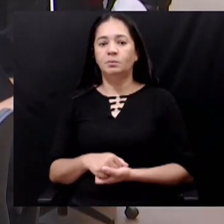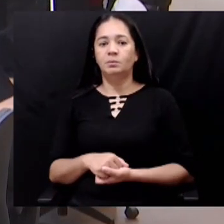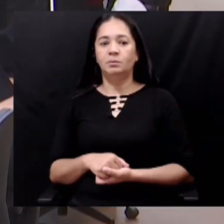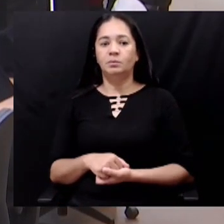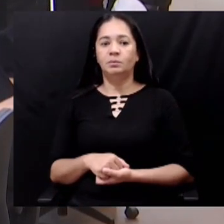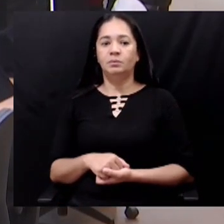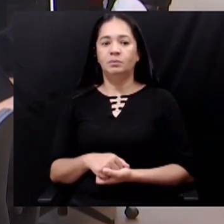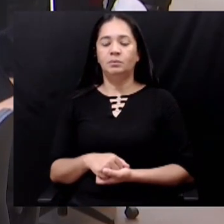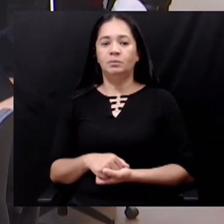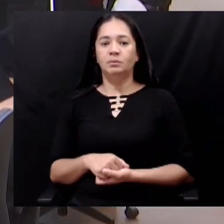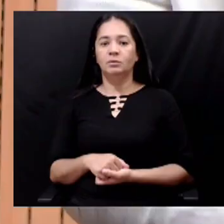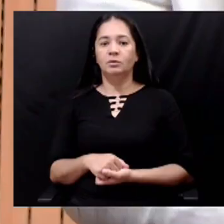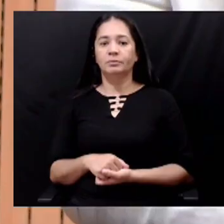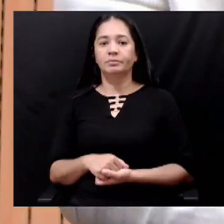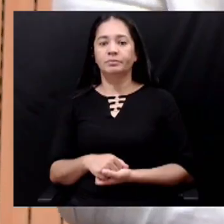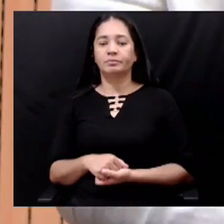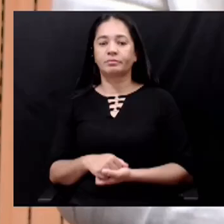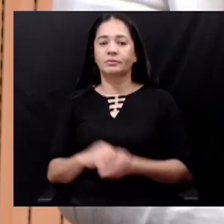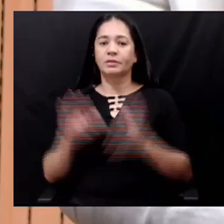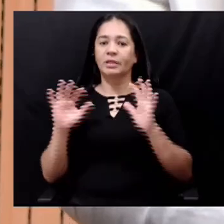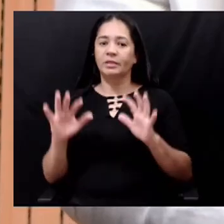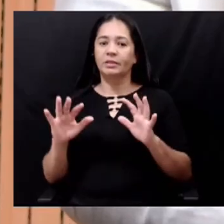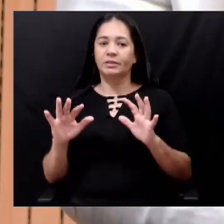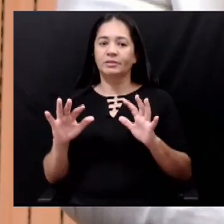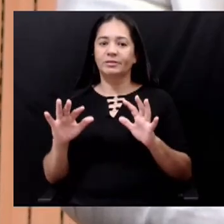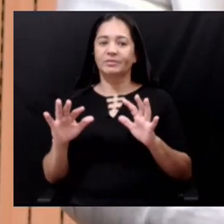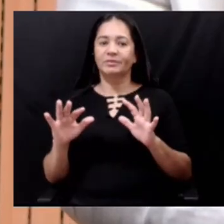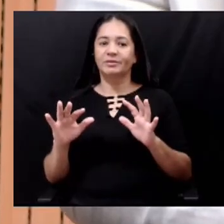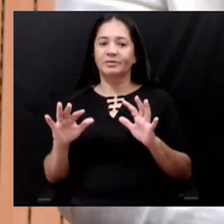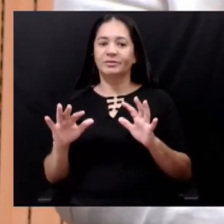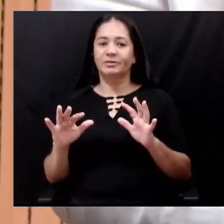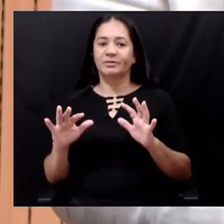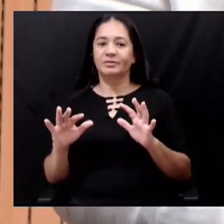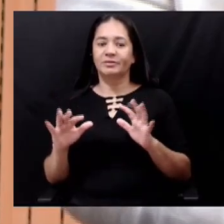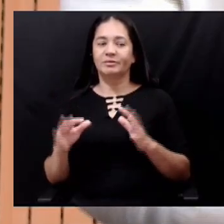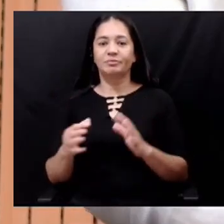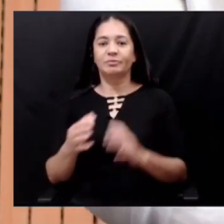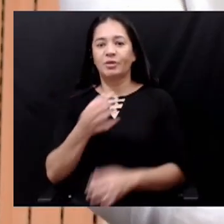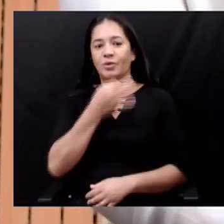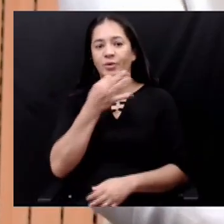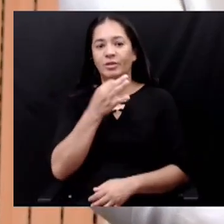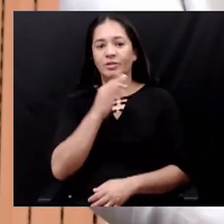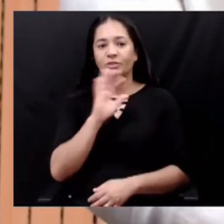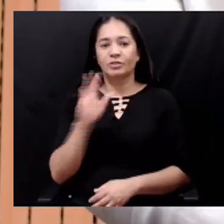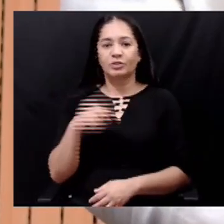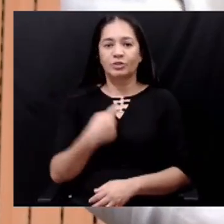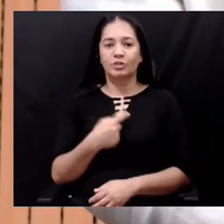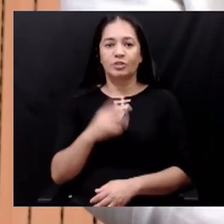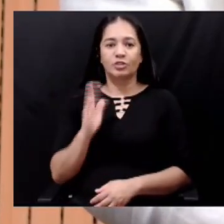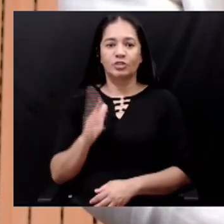Bom, é isso, pessoal. Acho que a gente conseguiu aí